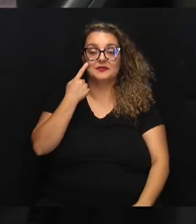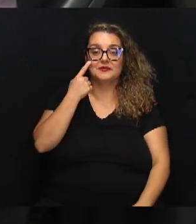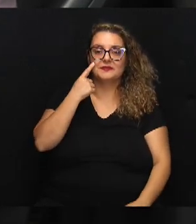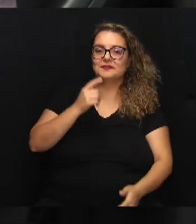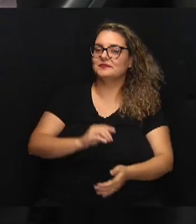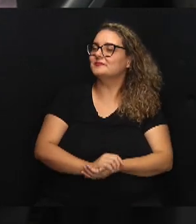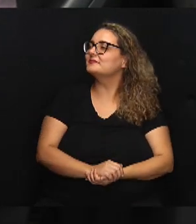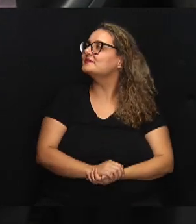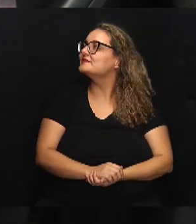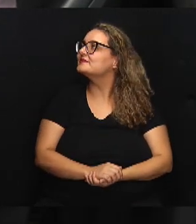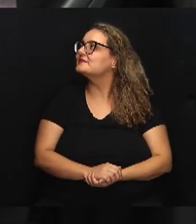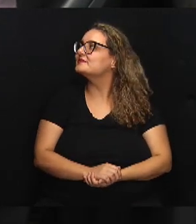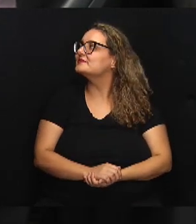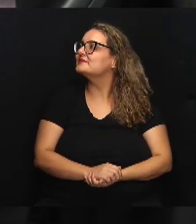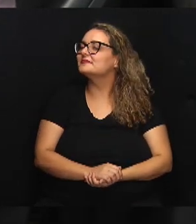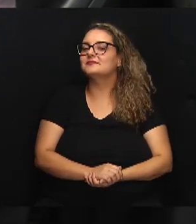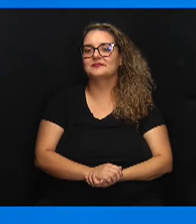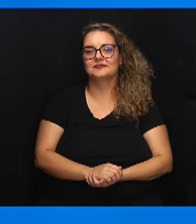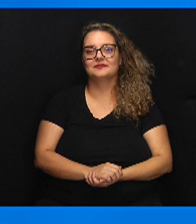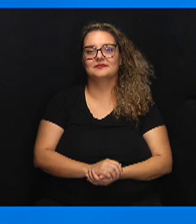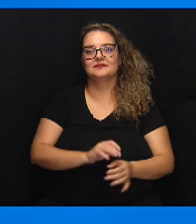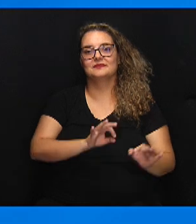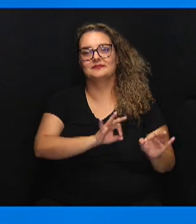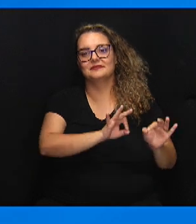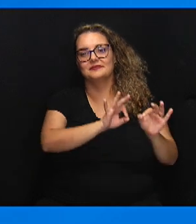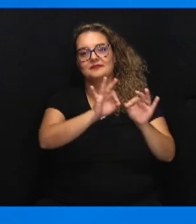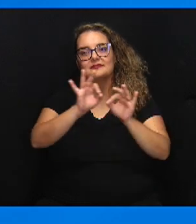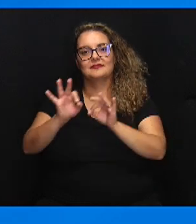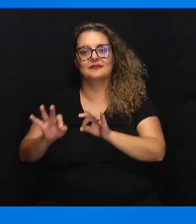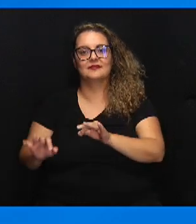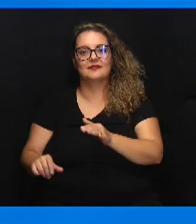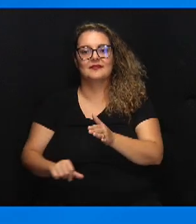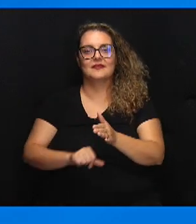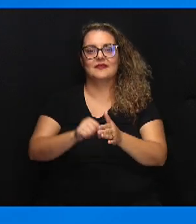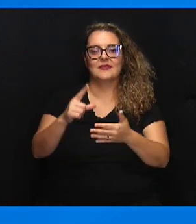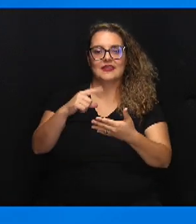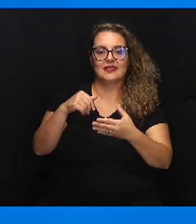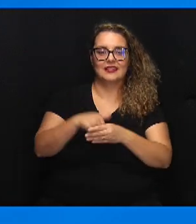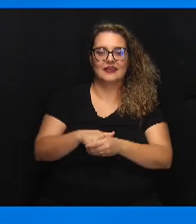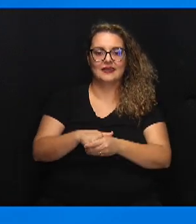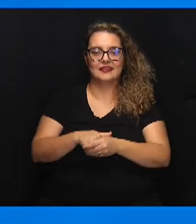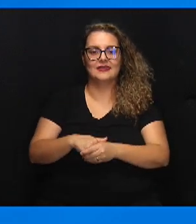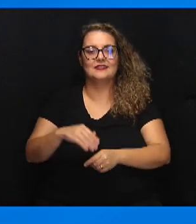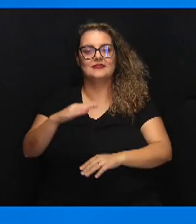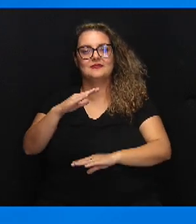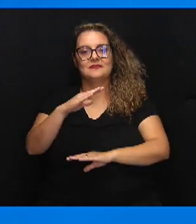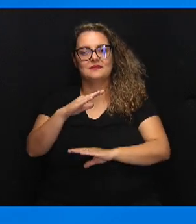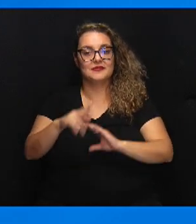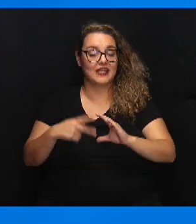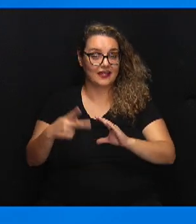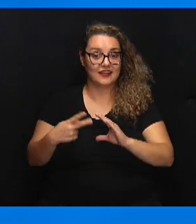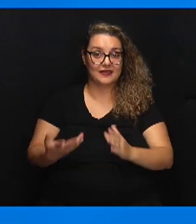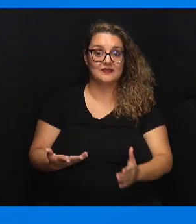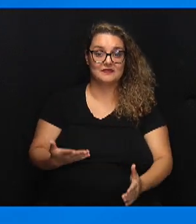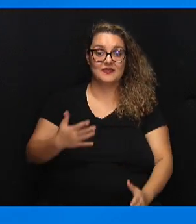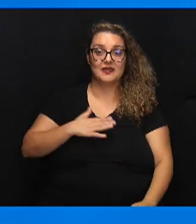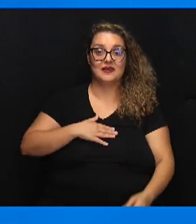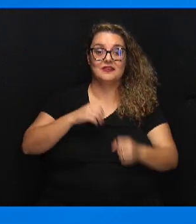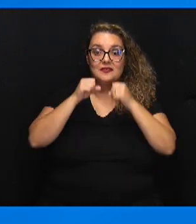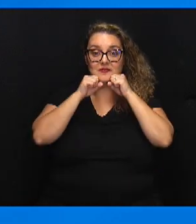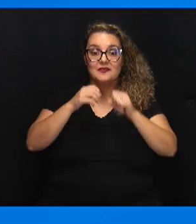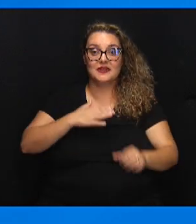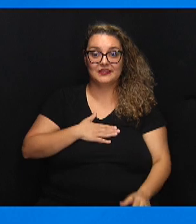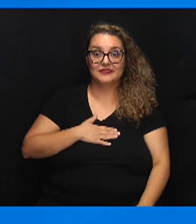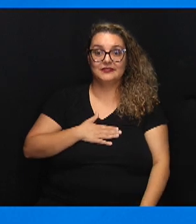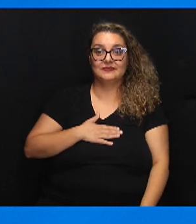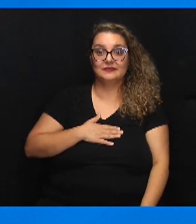ver. Que me acompanhou desde a minha primeira eleição para a Câmara Municipal. E foi meu assessor. Ele